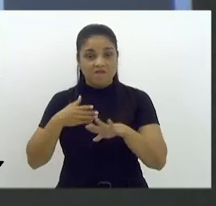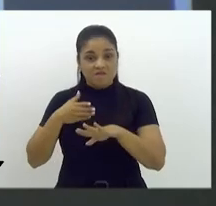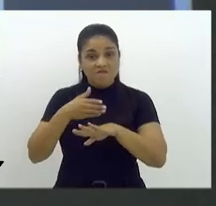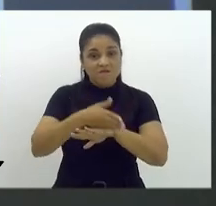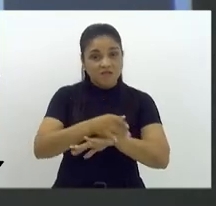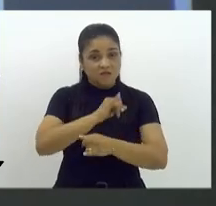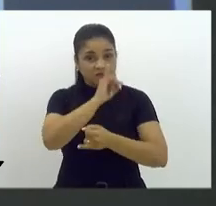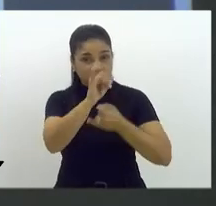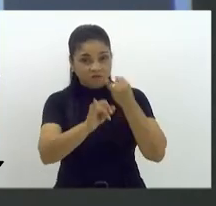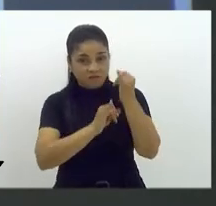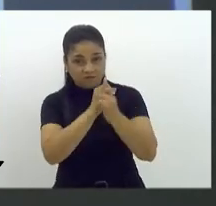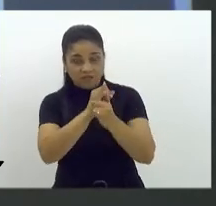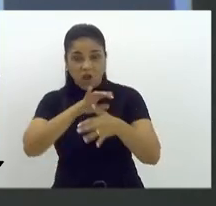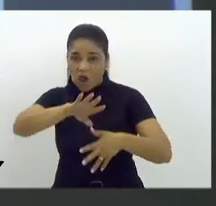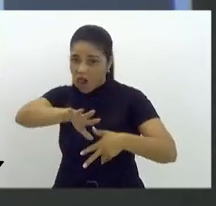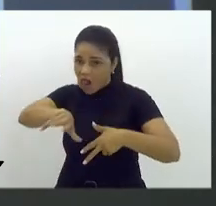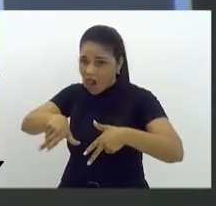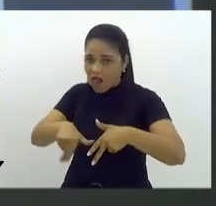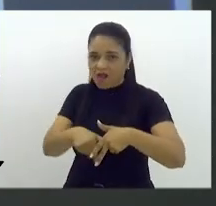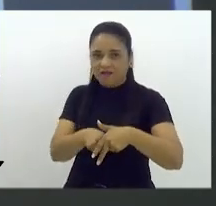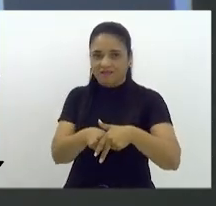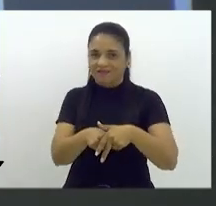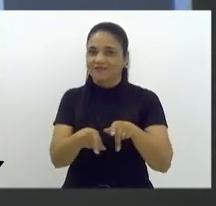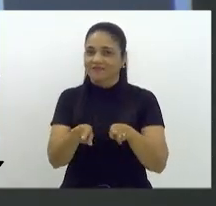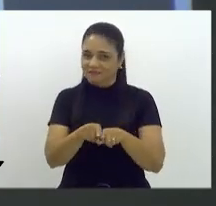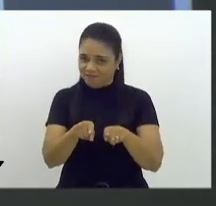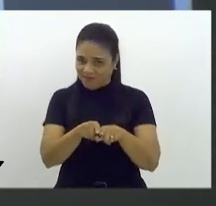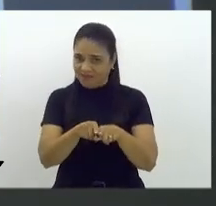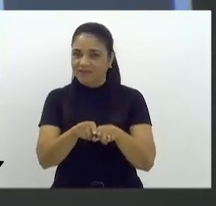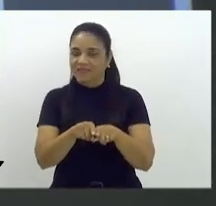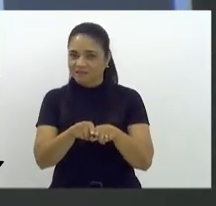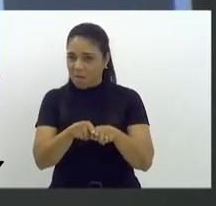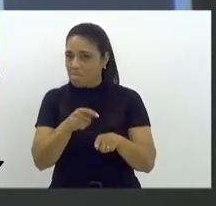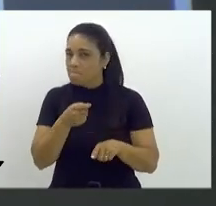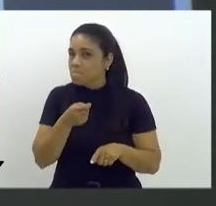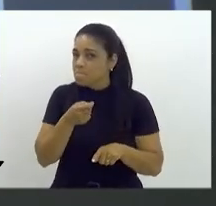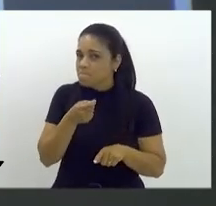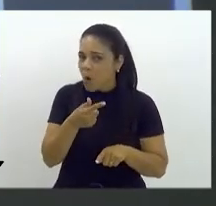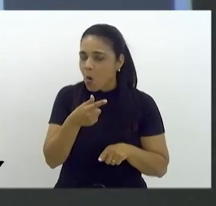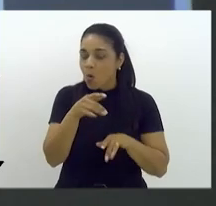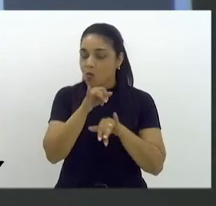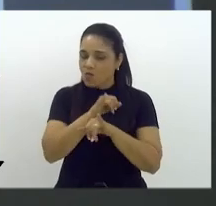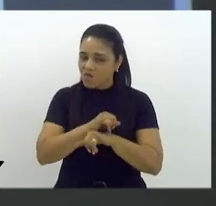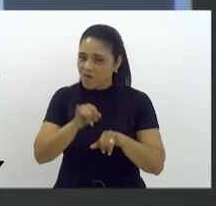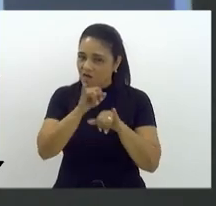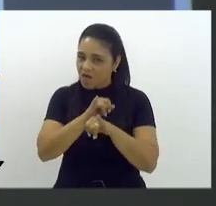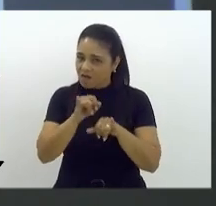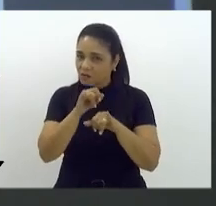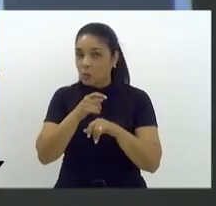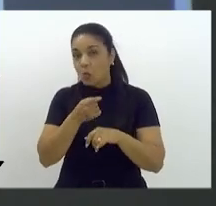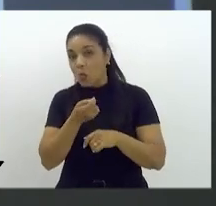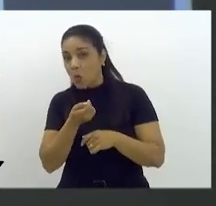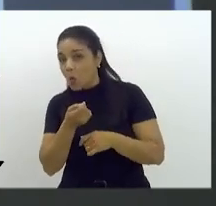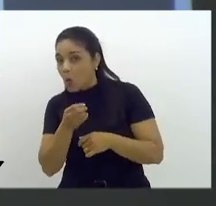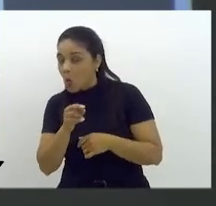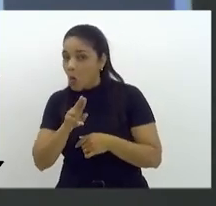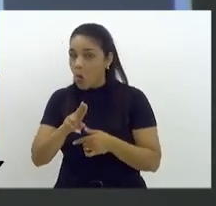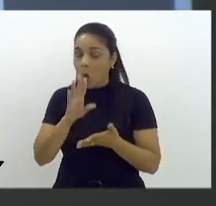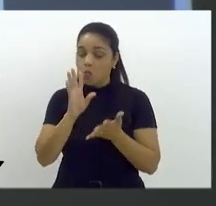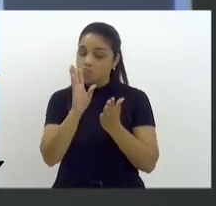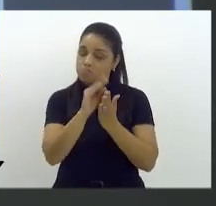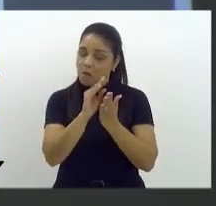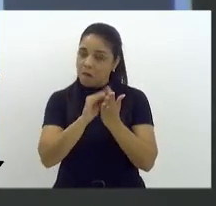poucos casos estelionato que acredito também que ainda seja pouco ou é pouco reportado ou não estão não está sendo inserido